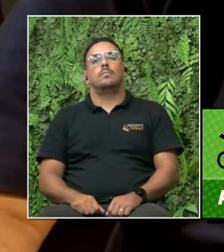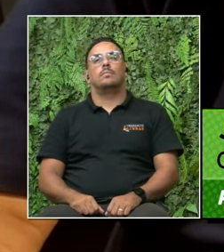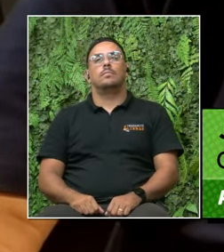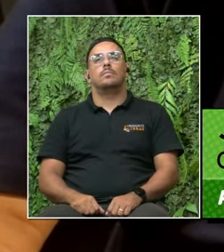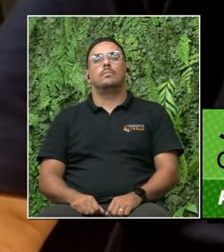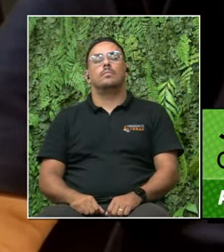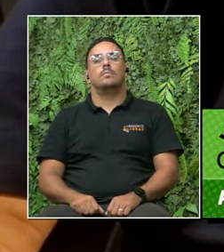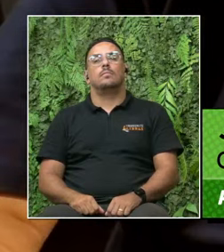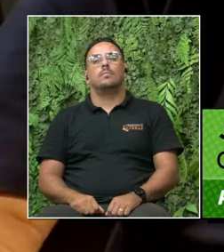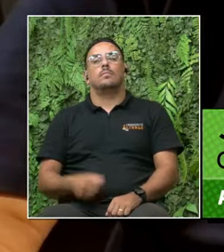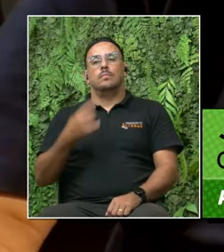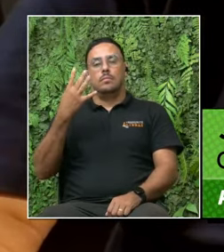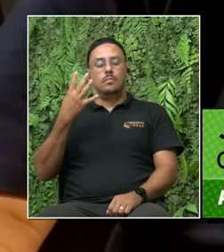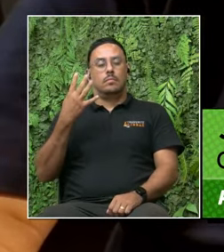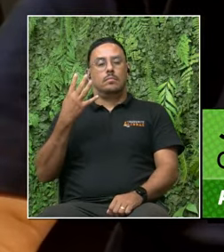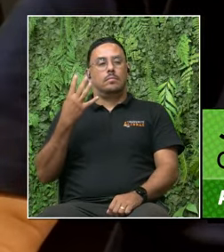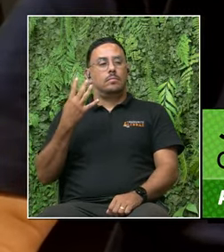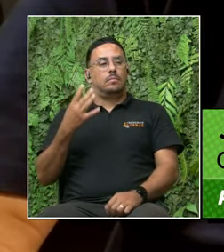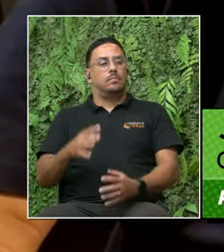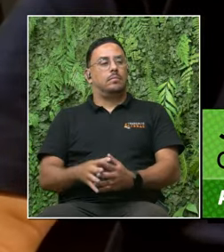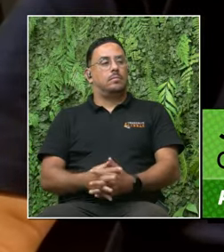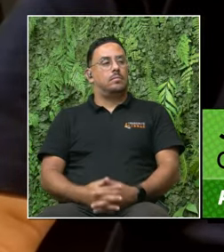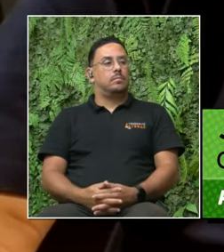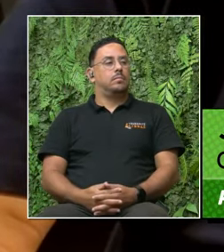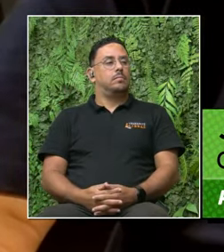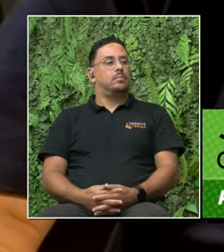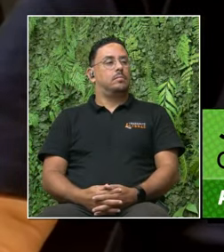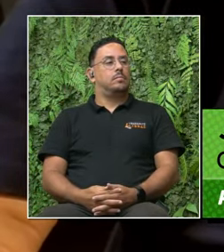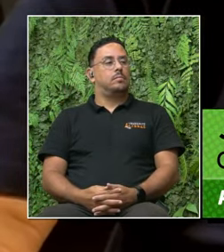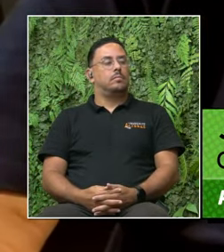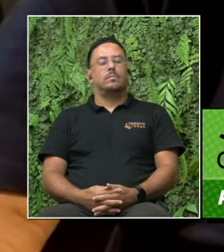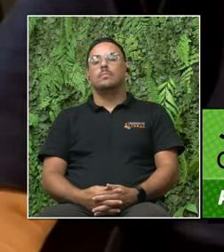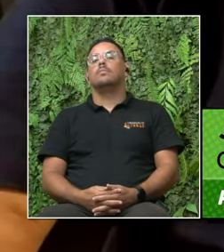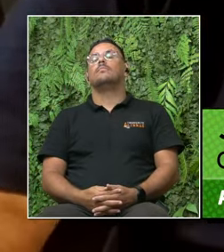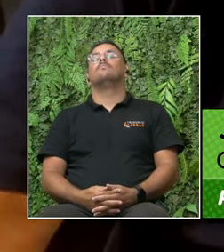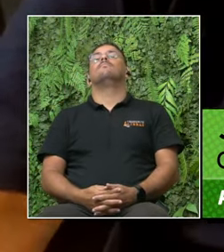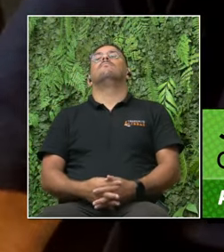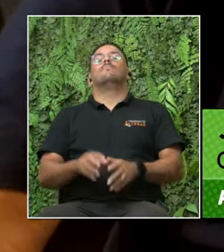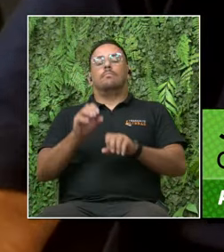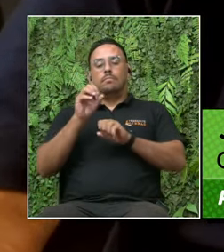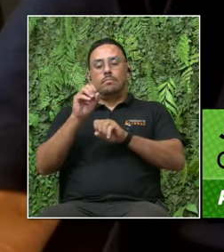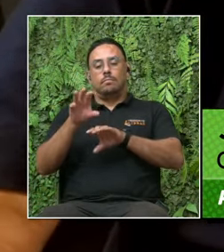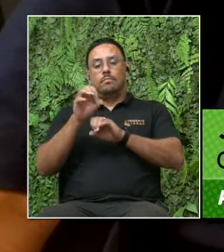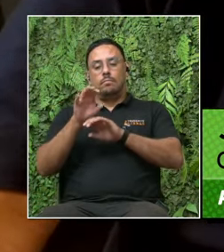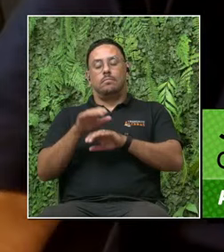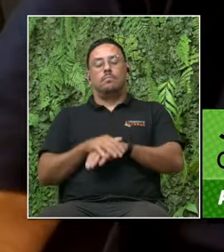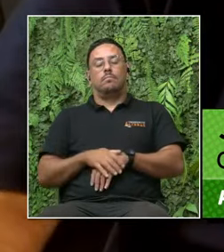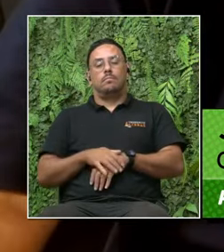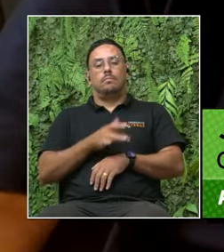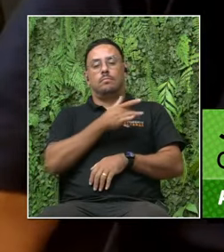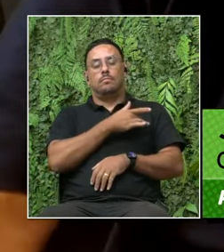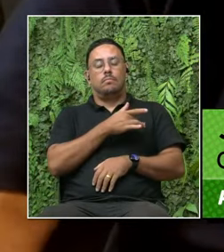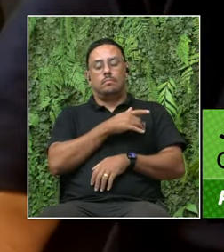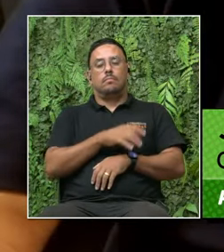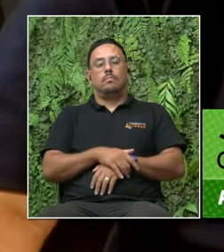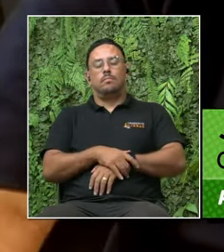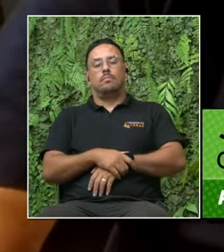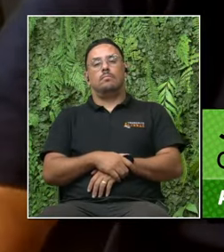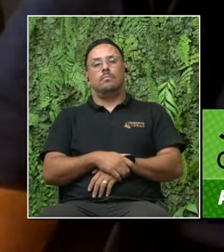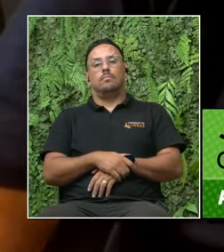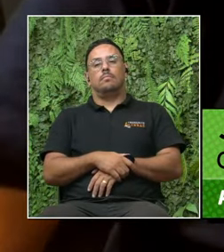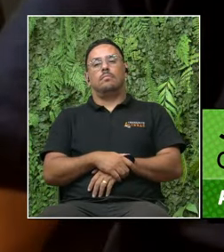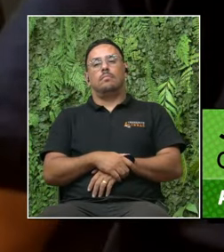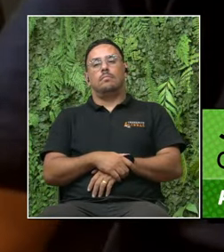Neno quatro quatro para os dois muito bem e o professor vai